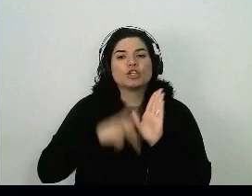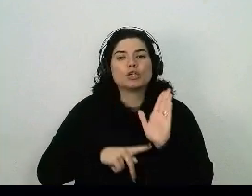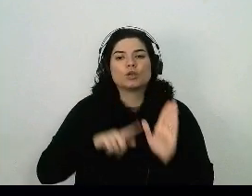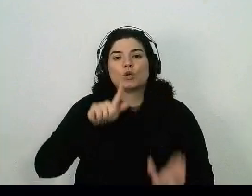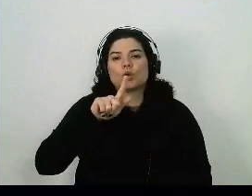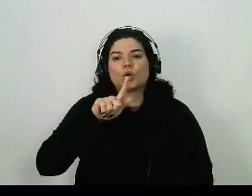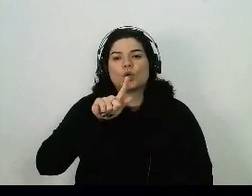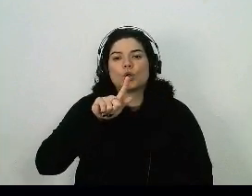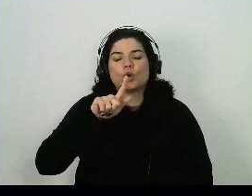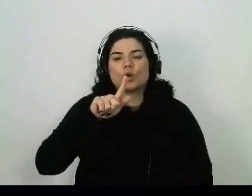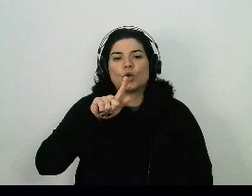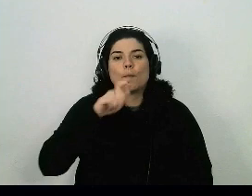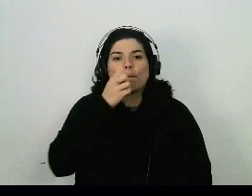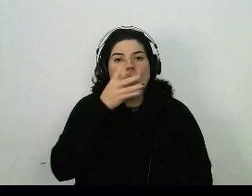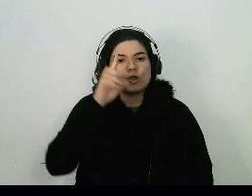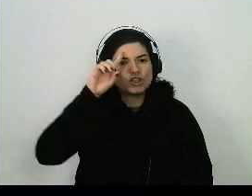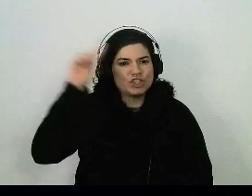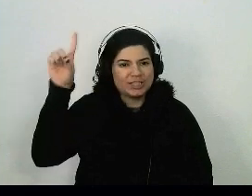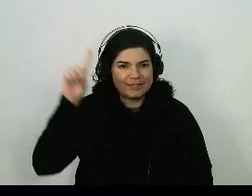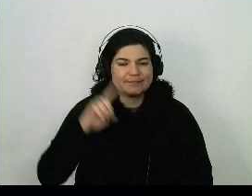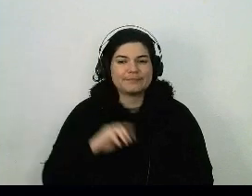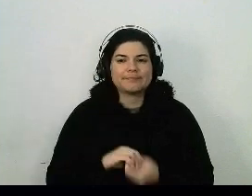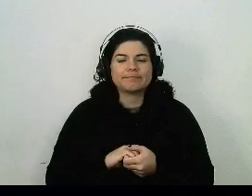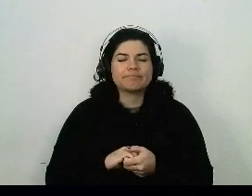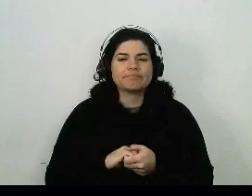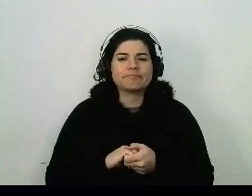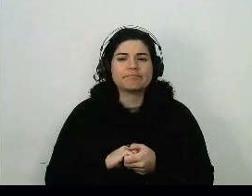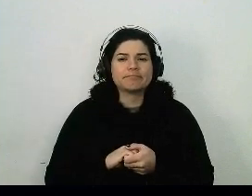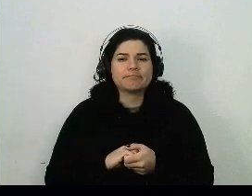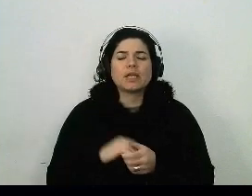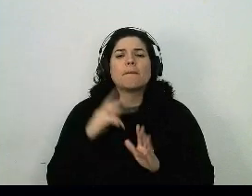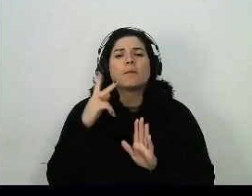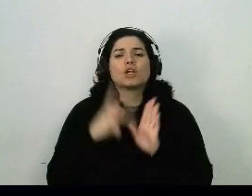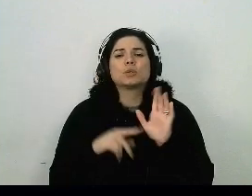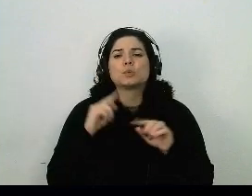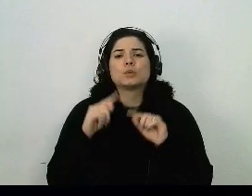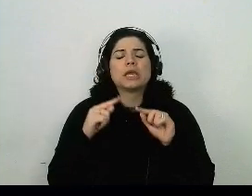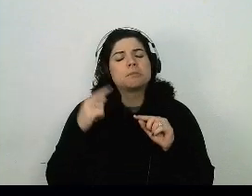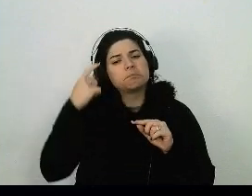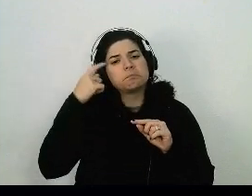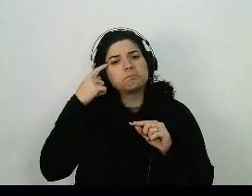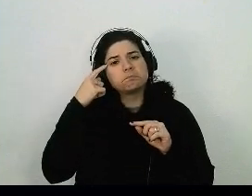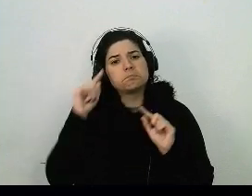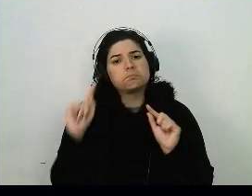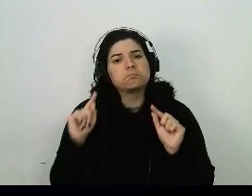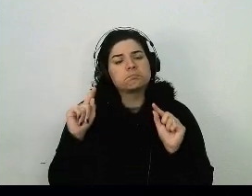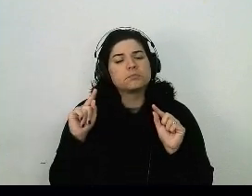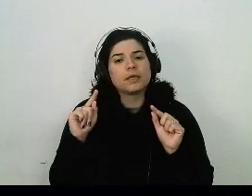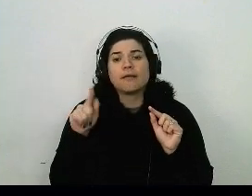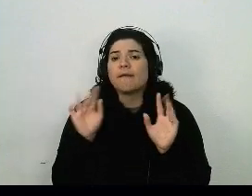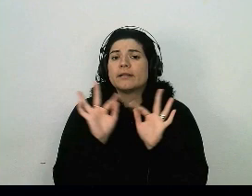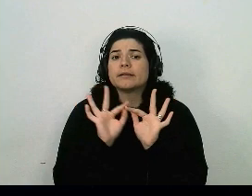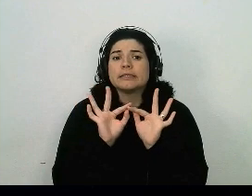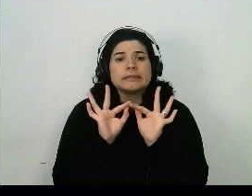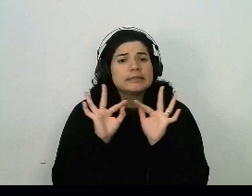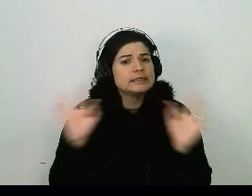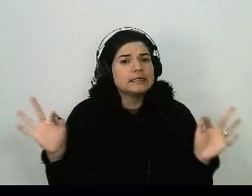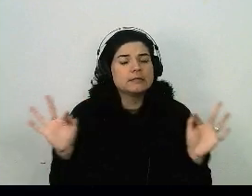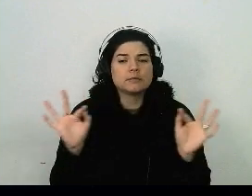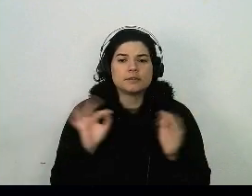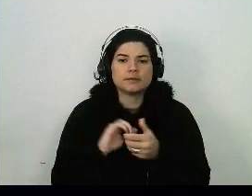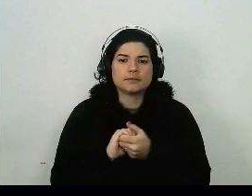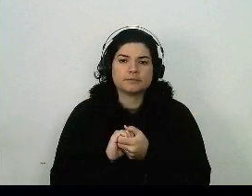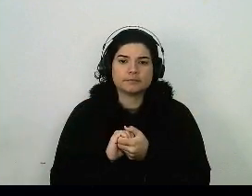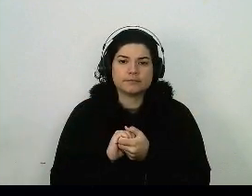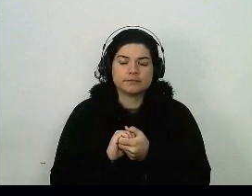na verdade qual era a ideia do projeto dia bom ele é tão simples quanto eu vou